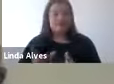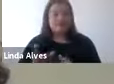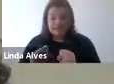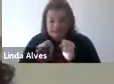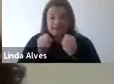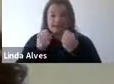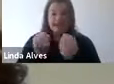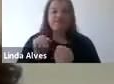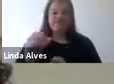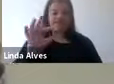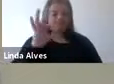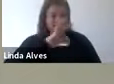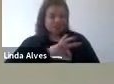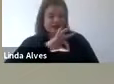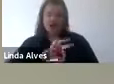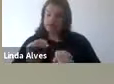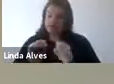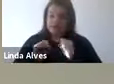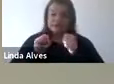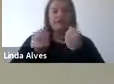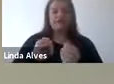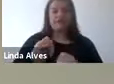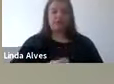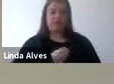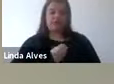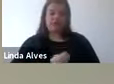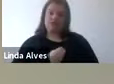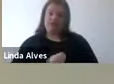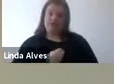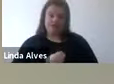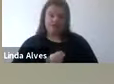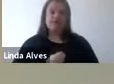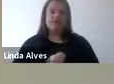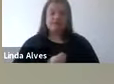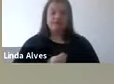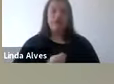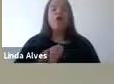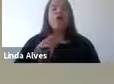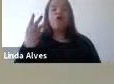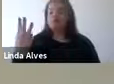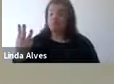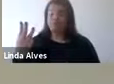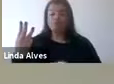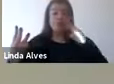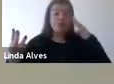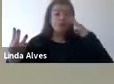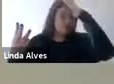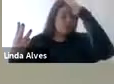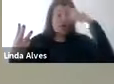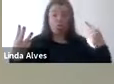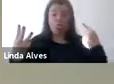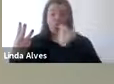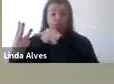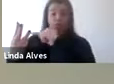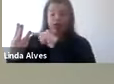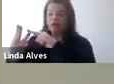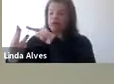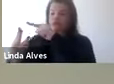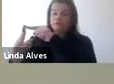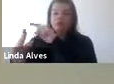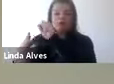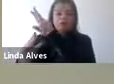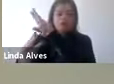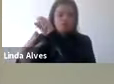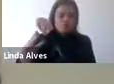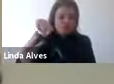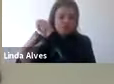que são os nossos lemas aí nos sindicatos metalúrgicos. Então, o governo atacou 3 coisas que mostraram na pandemia